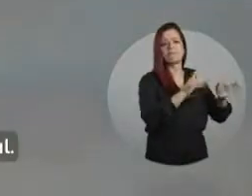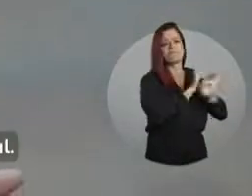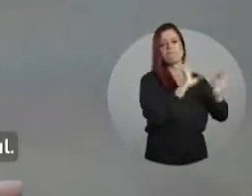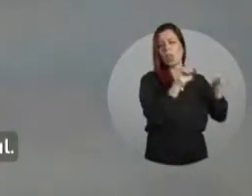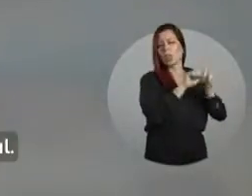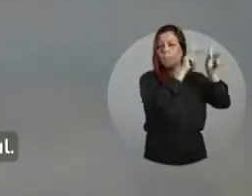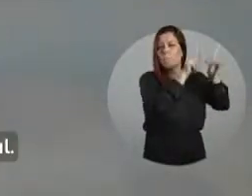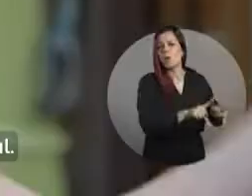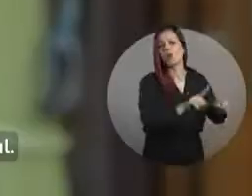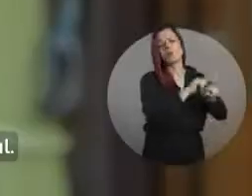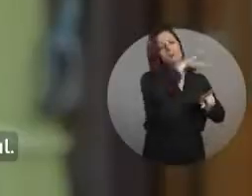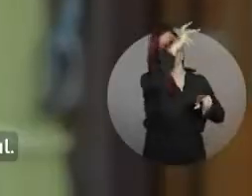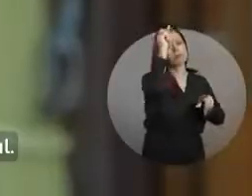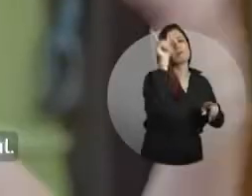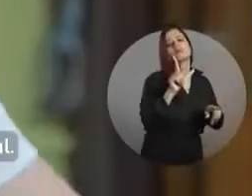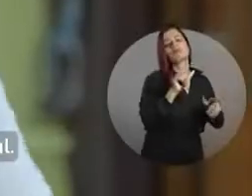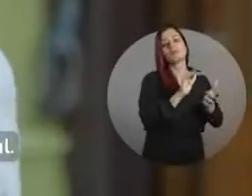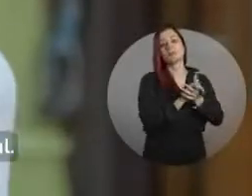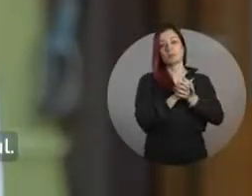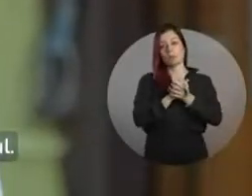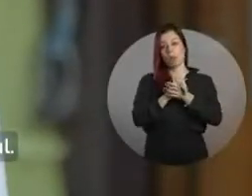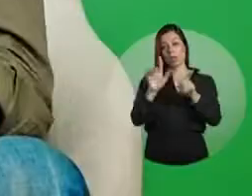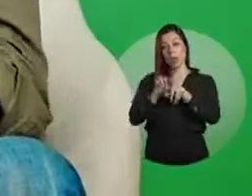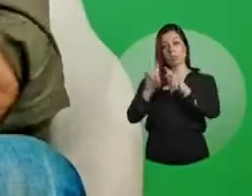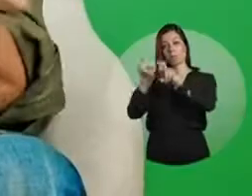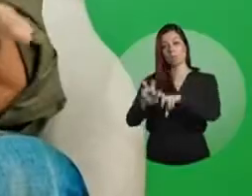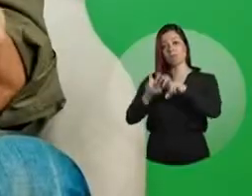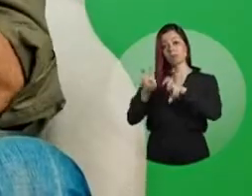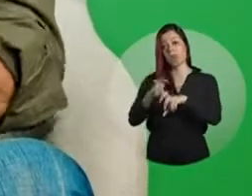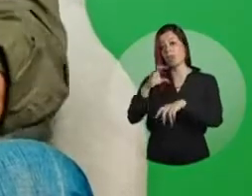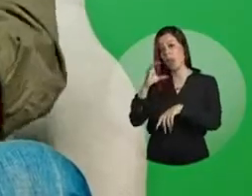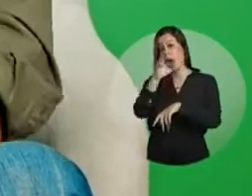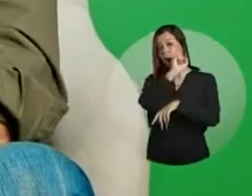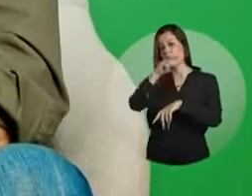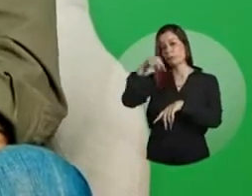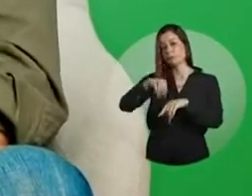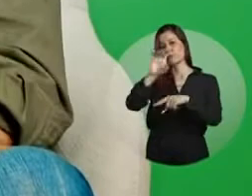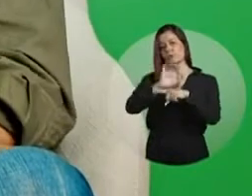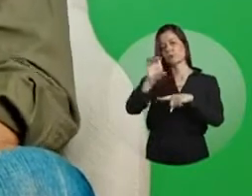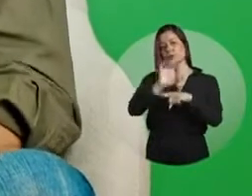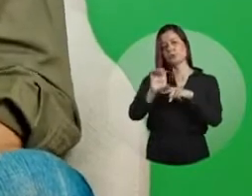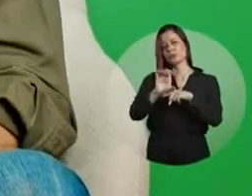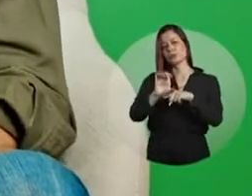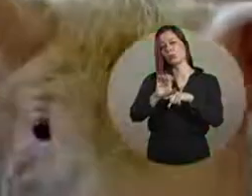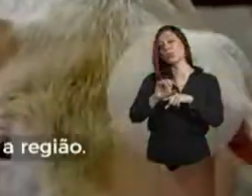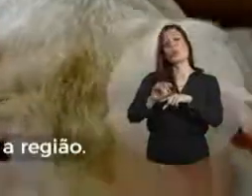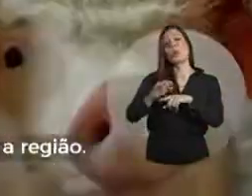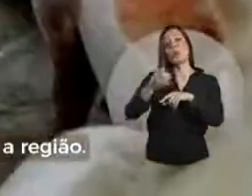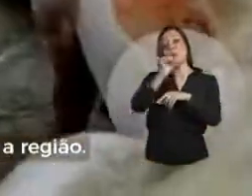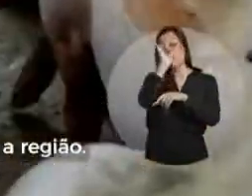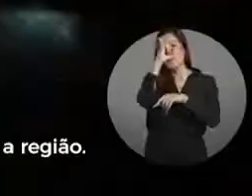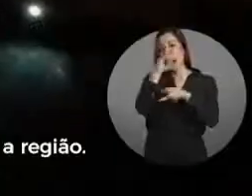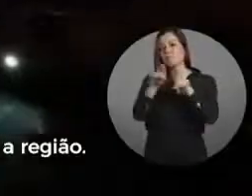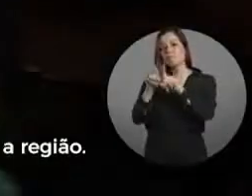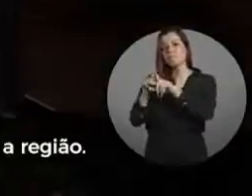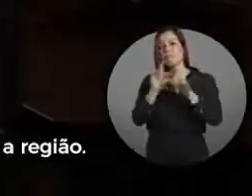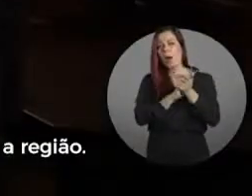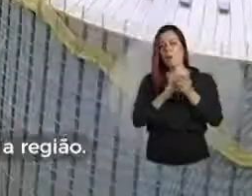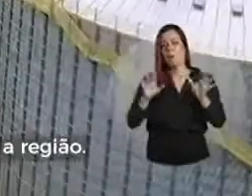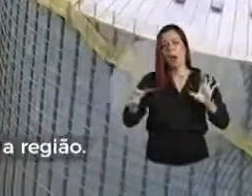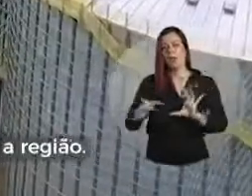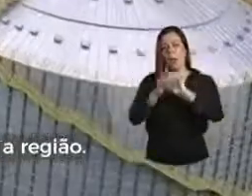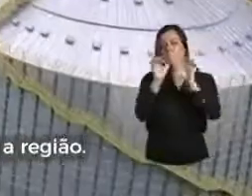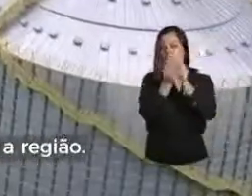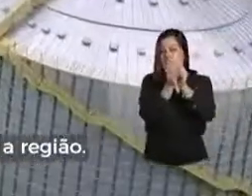é maravilhoso para a população, para o Mato Grosso do Sul. A expansão agrícola também é acelerada no norte do estado. A suinocultura e o